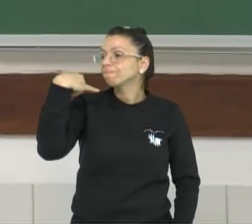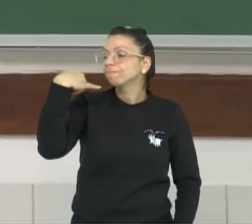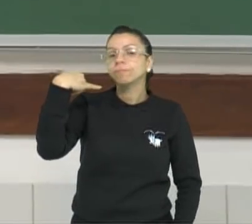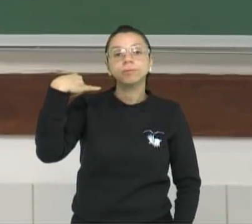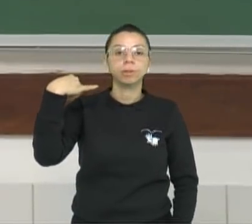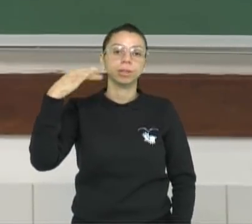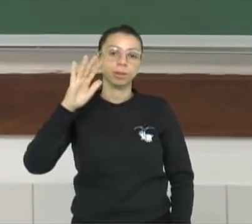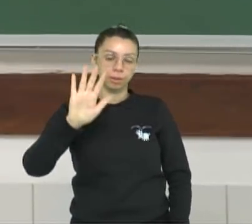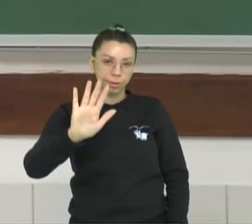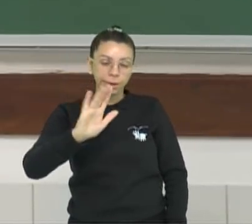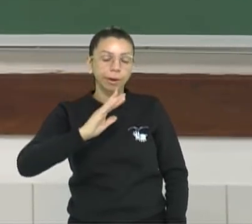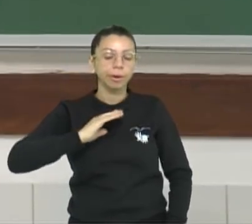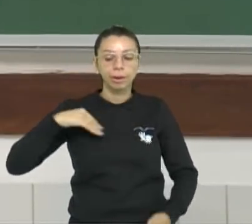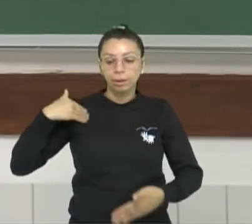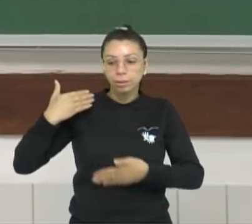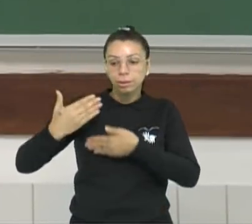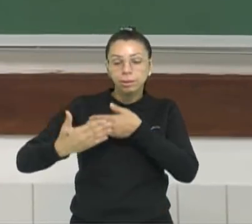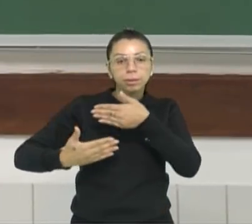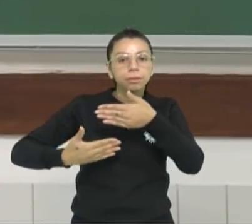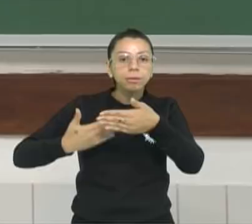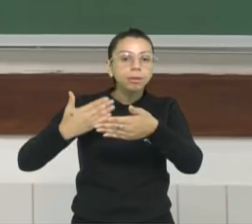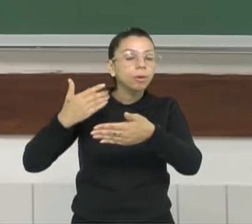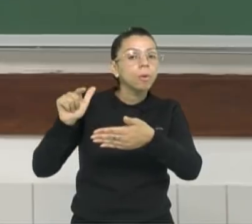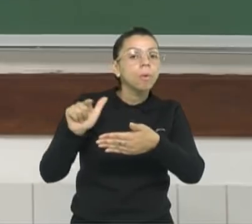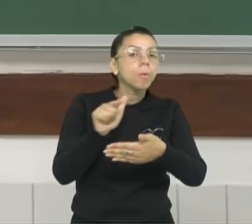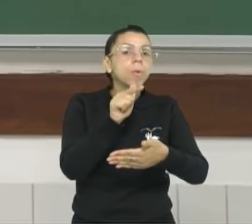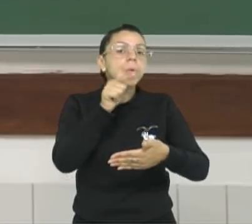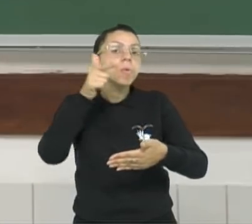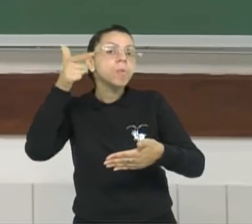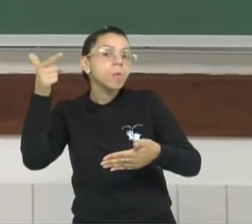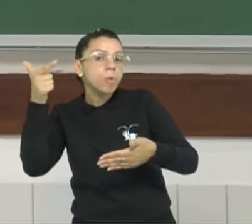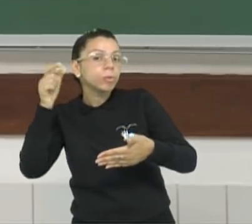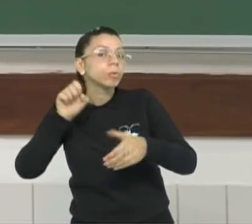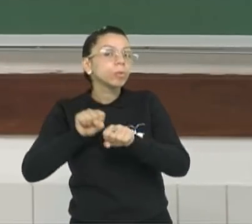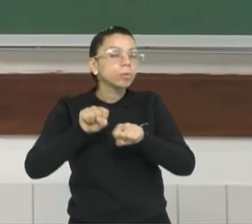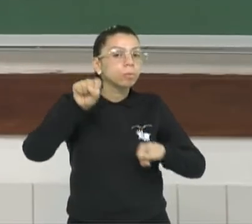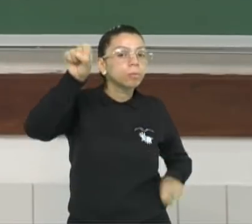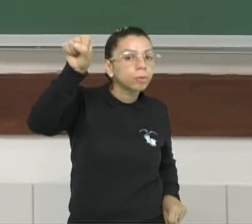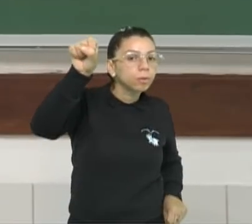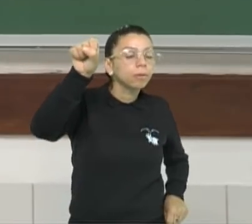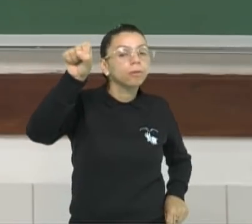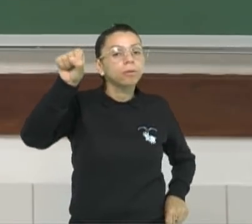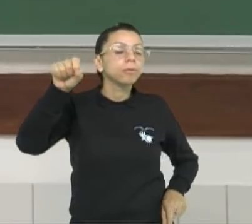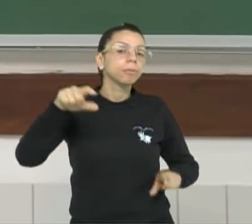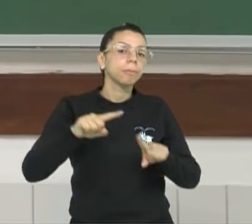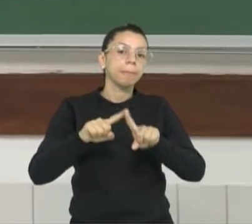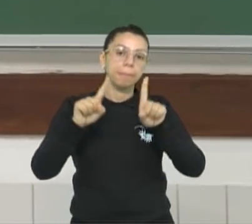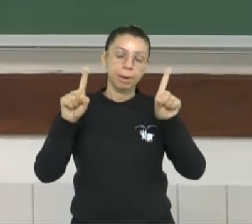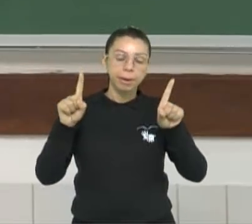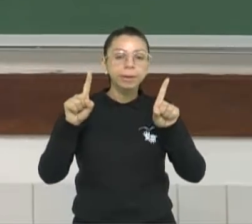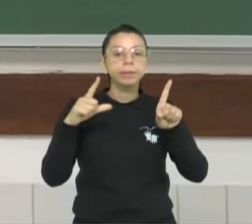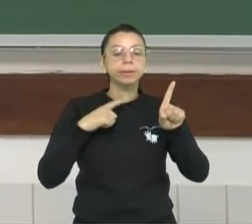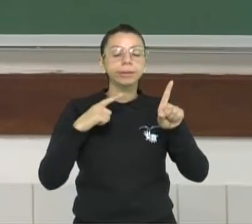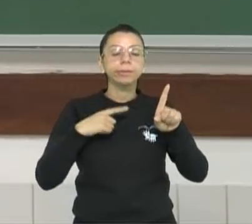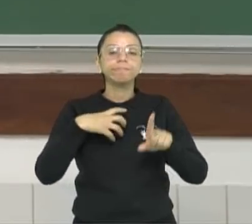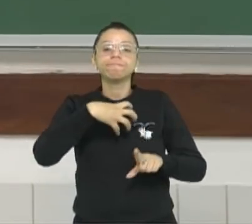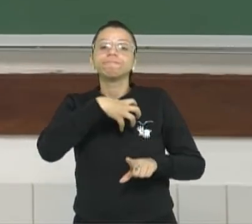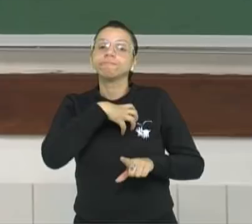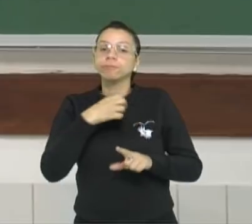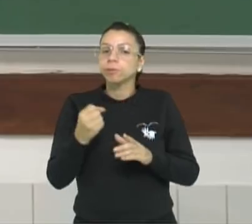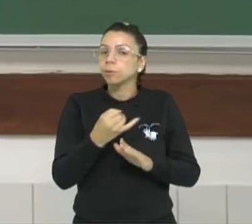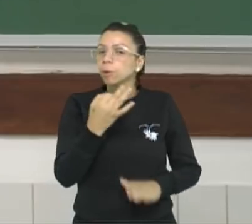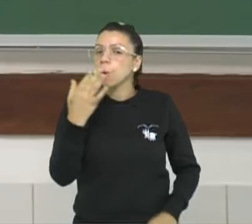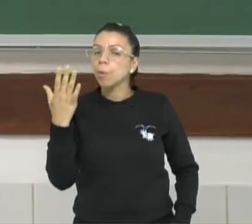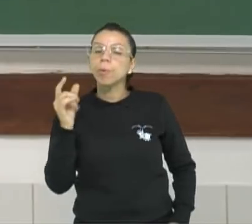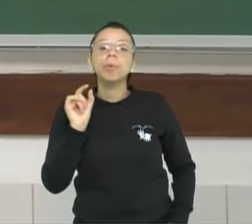que ele desenvolvesse outros poderes. Não são superpoderes, mas ele ficou com mais sensibilidade a algumas